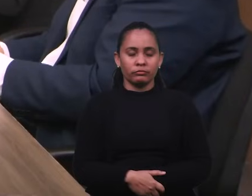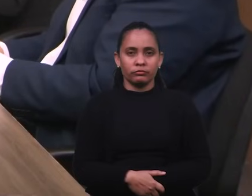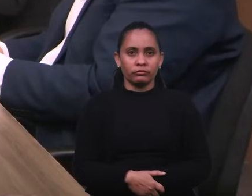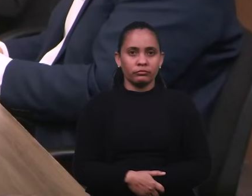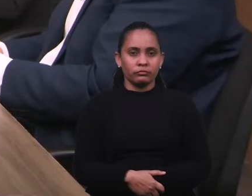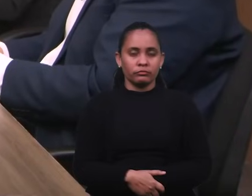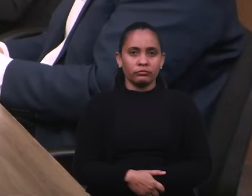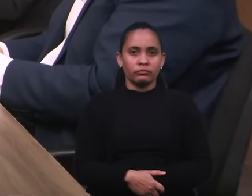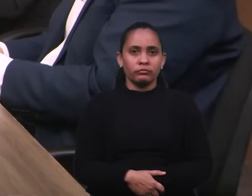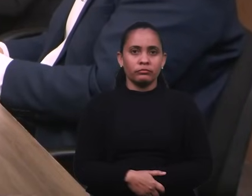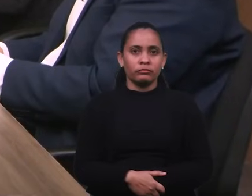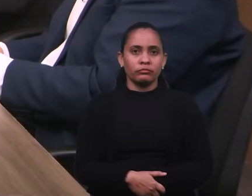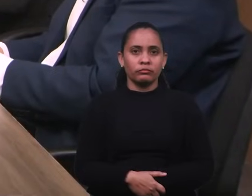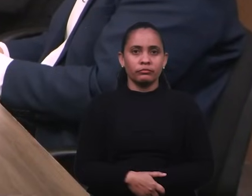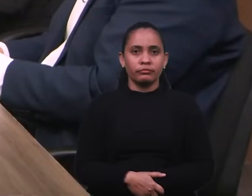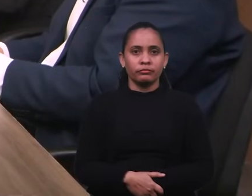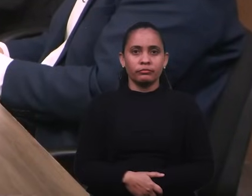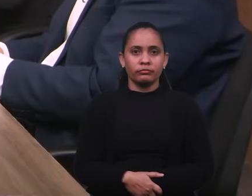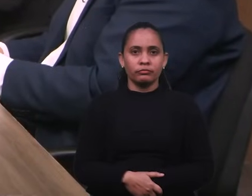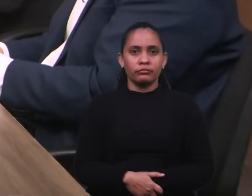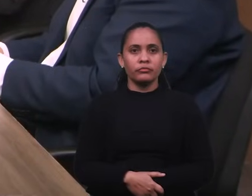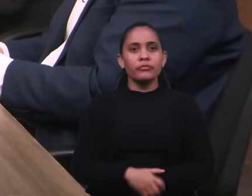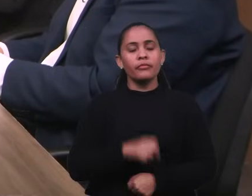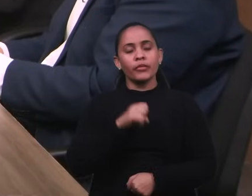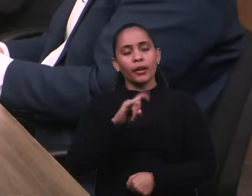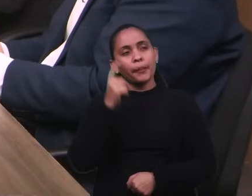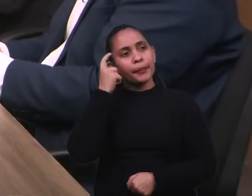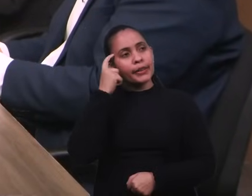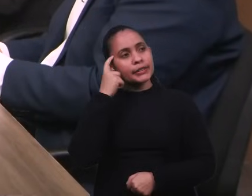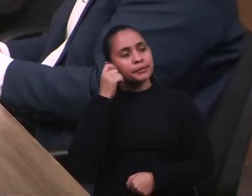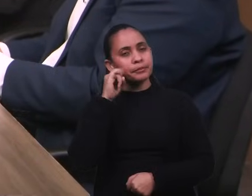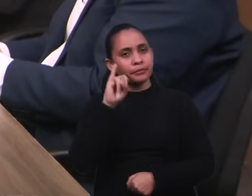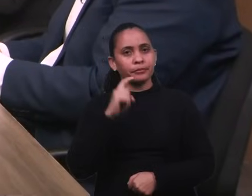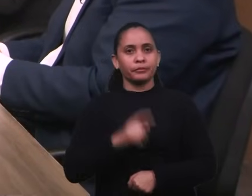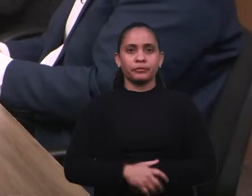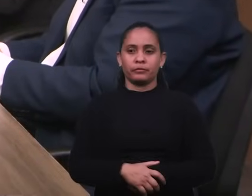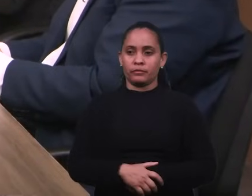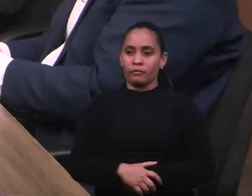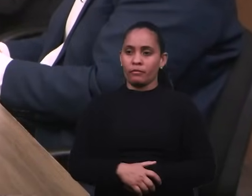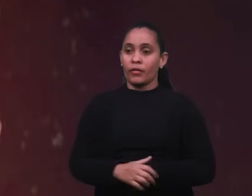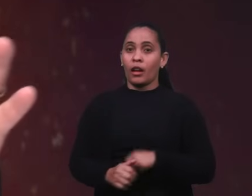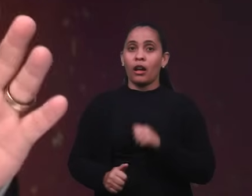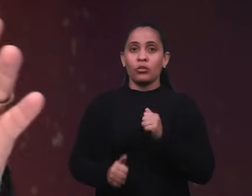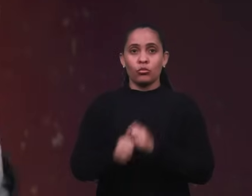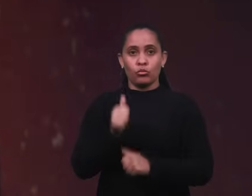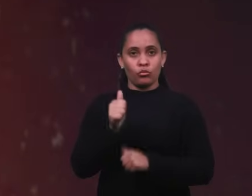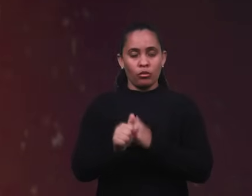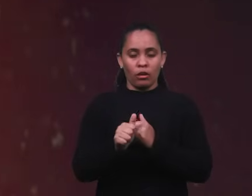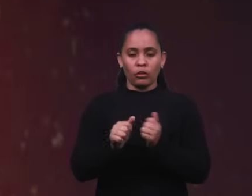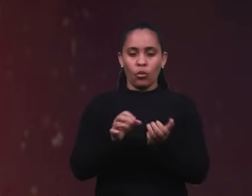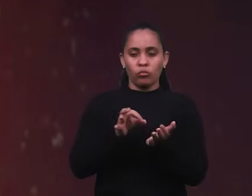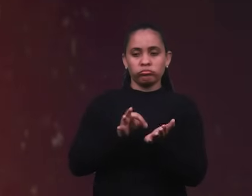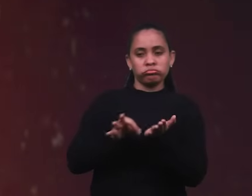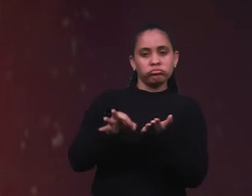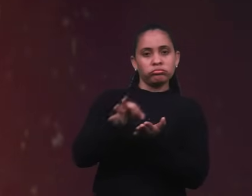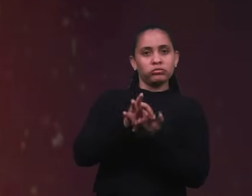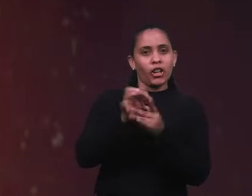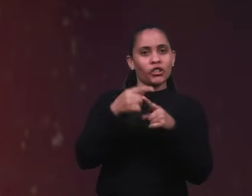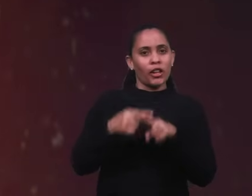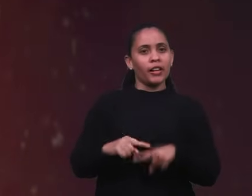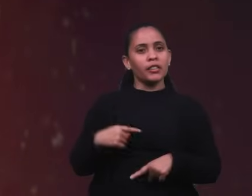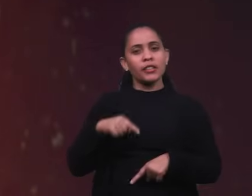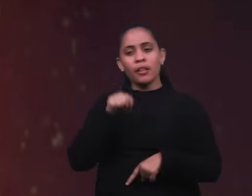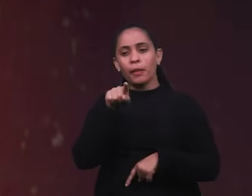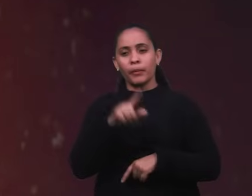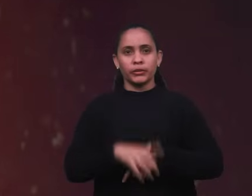irmãos entenderem aqui, você imagina se eu tenho um jogador de xadrez que é um campeão mundial de jogador de xadrez. E ele está